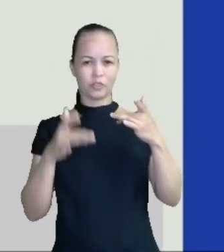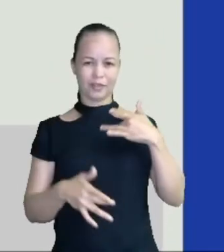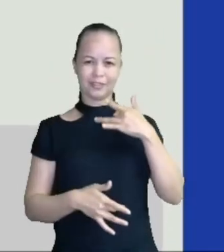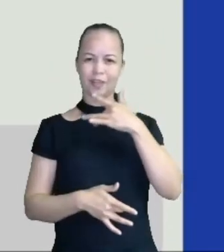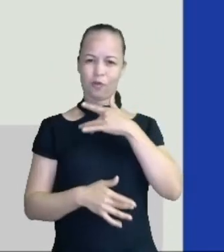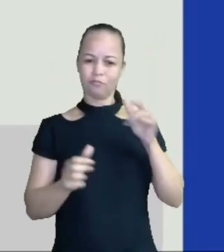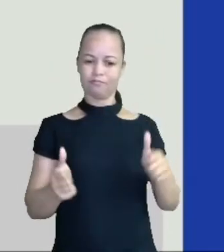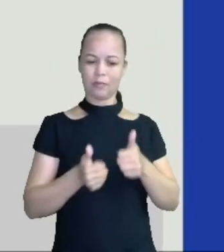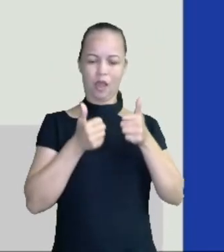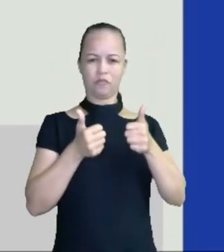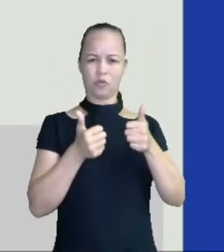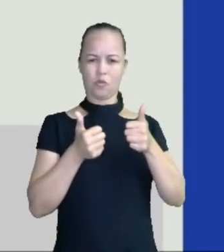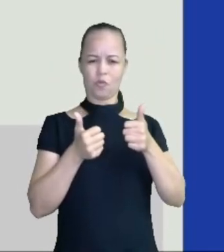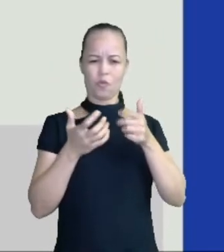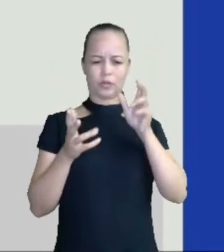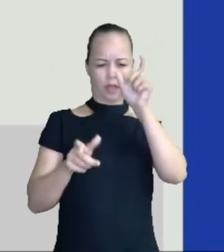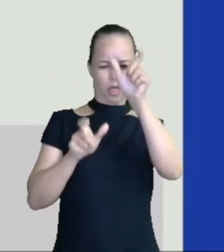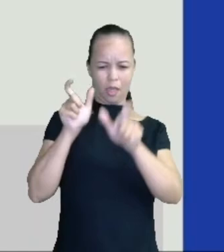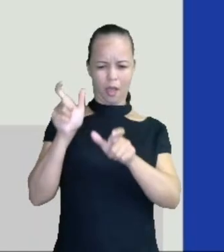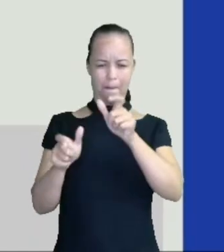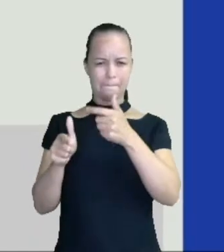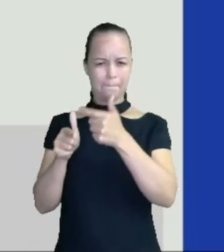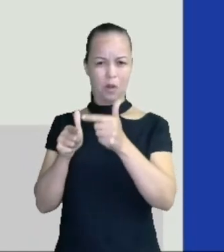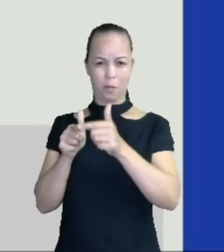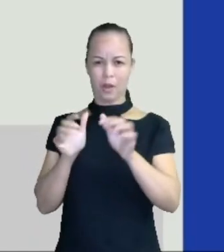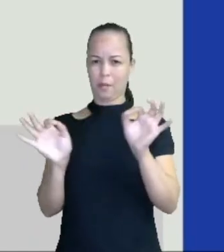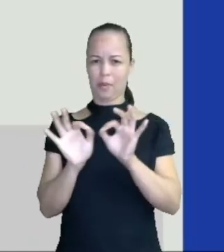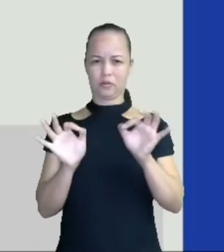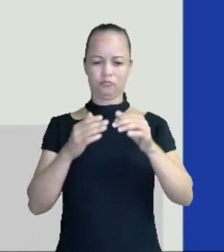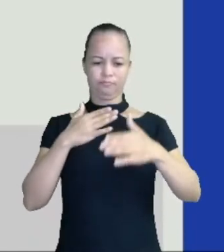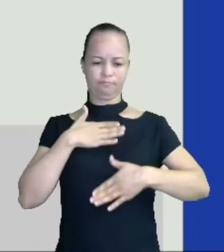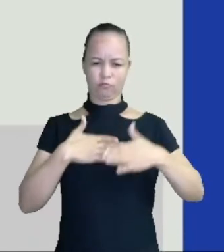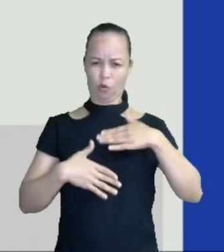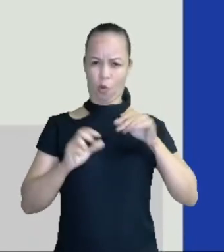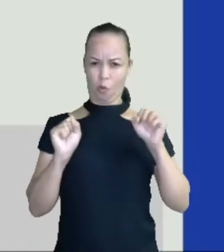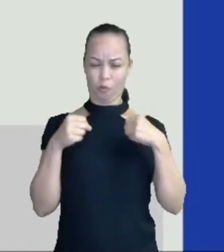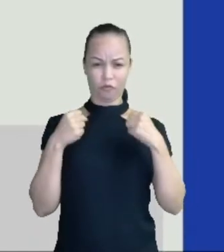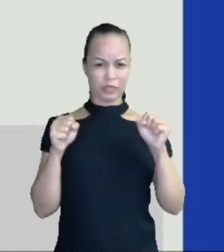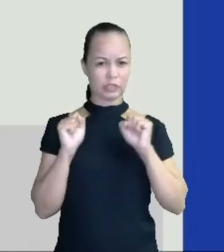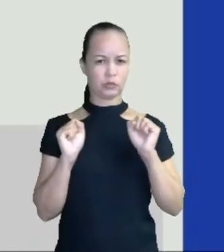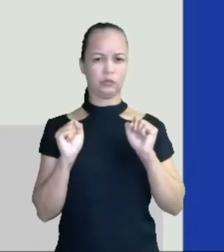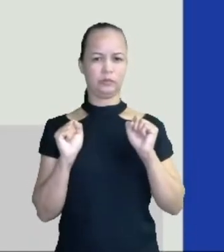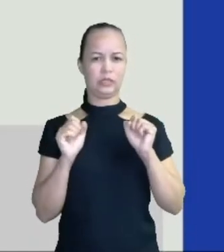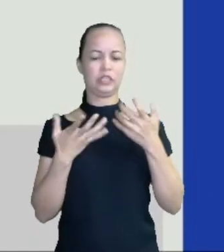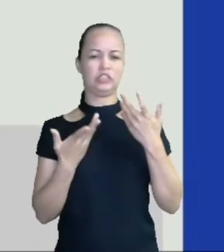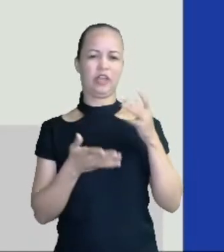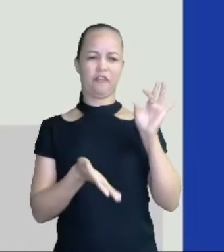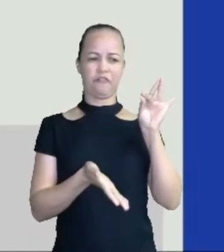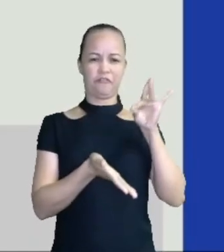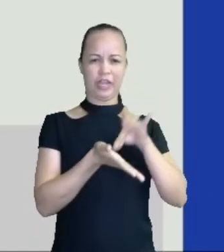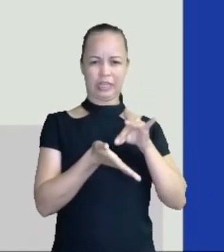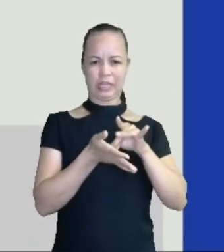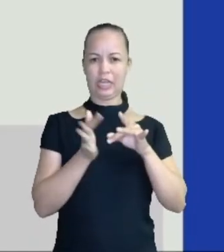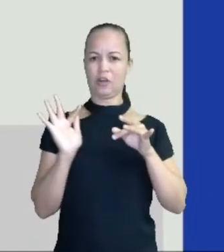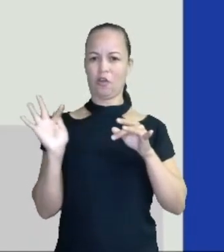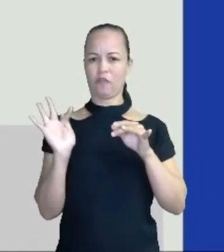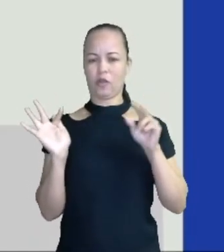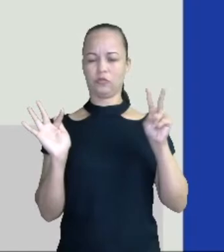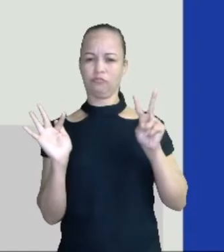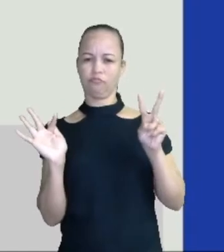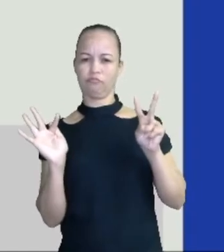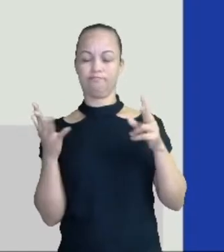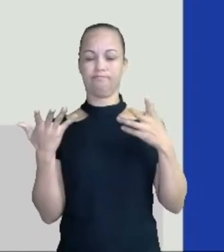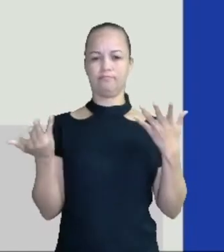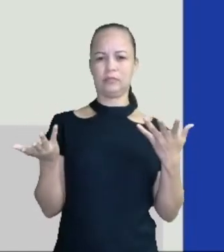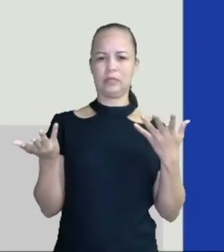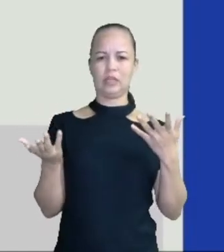saudável quando ela não apresenta problemas físicos. E aí, essa afirmativa está verdadeira ou está falsa? A gente pode